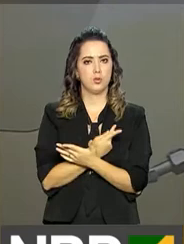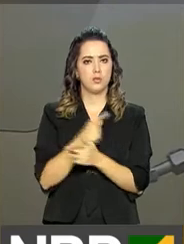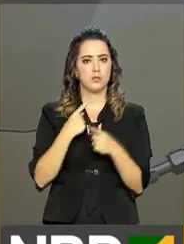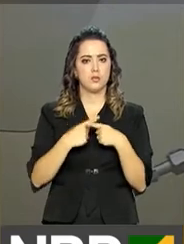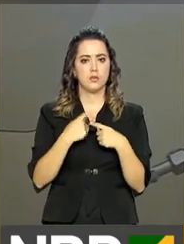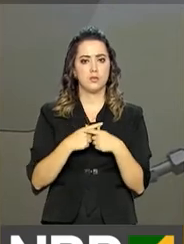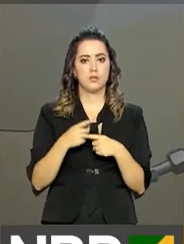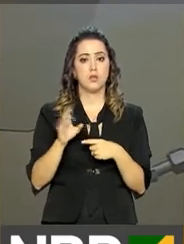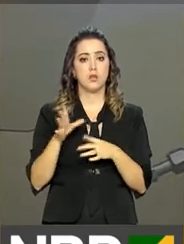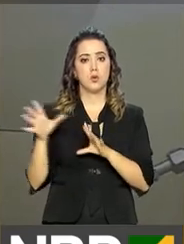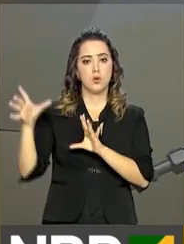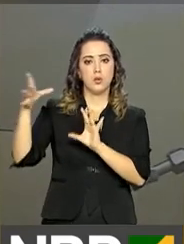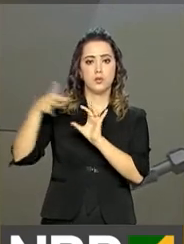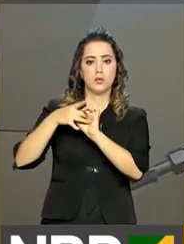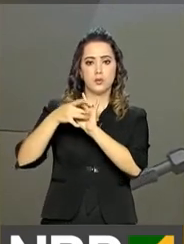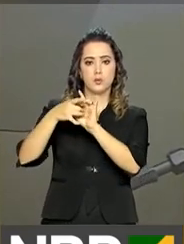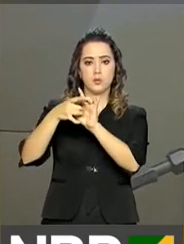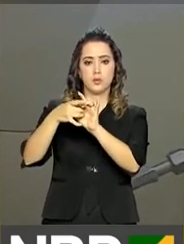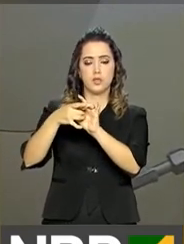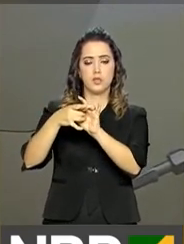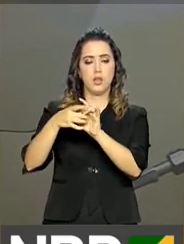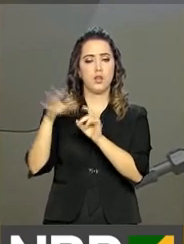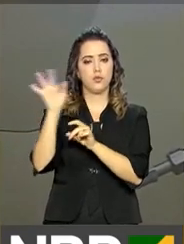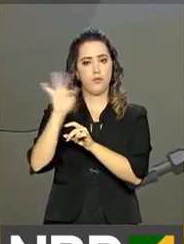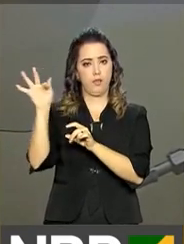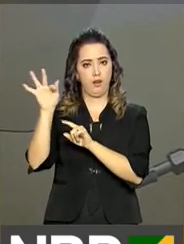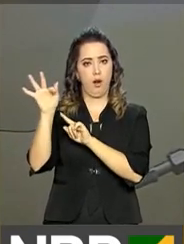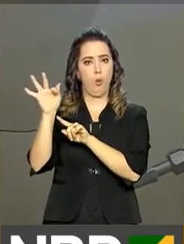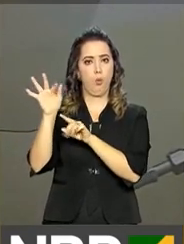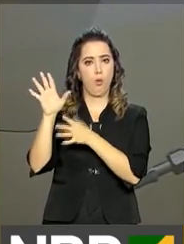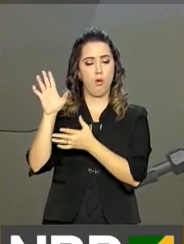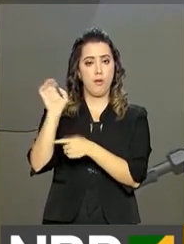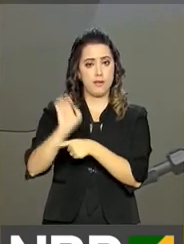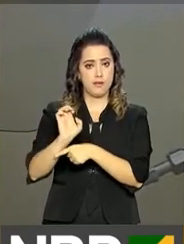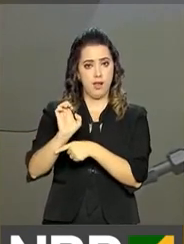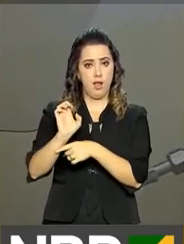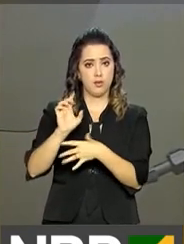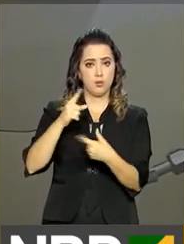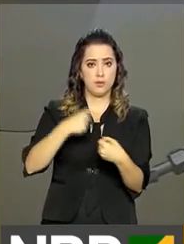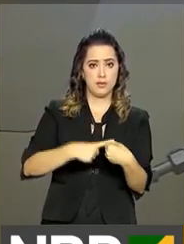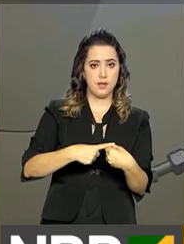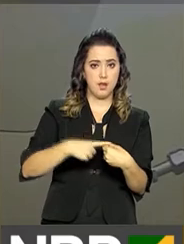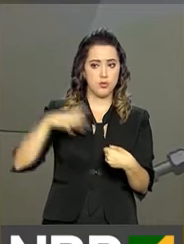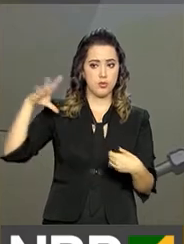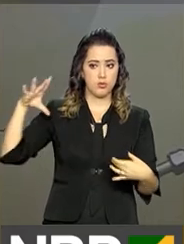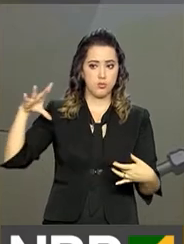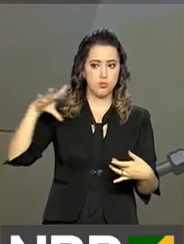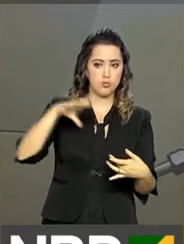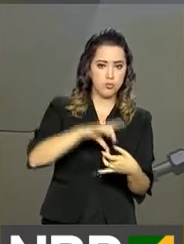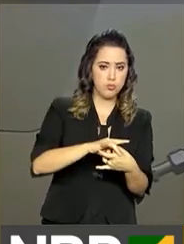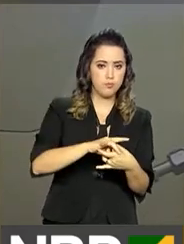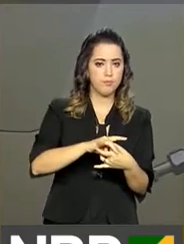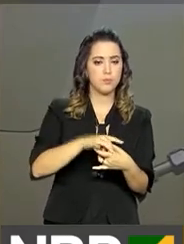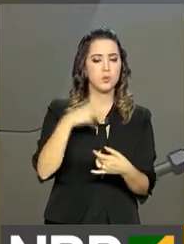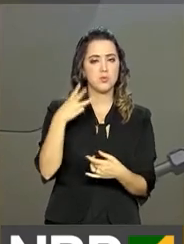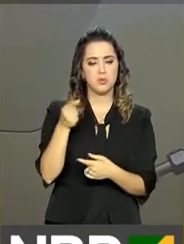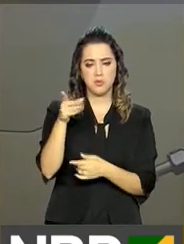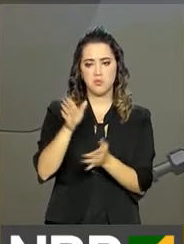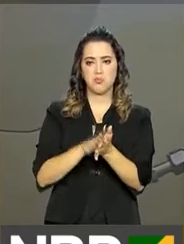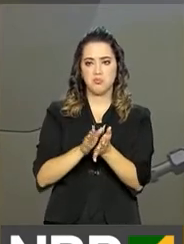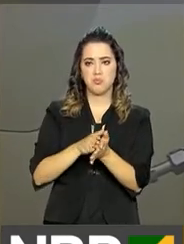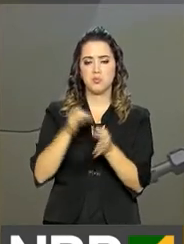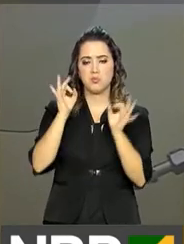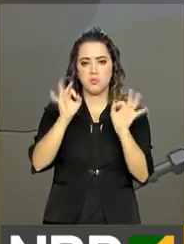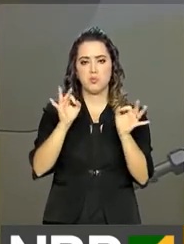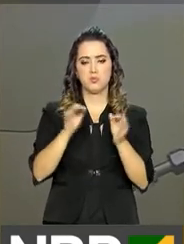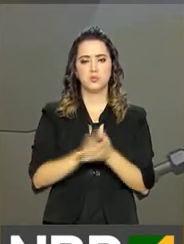as unidades federadas, município, Estado, União, podem trabalhar juntos. Por isso, prefeito, você merece o aplauso do nosso povo que